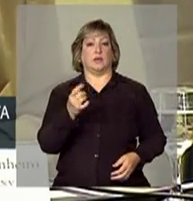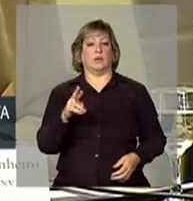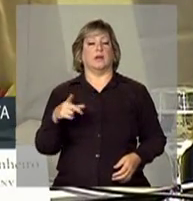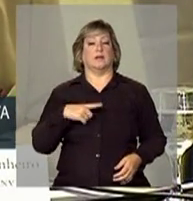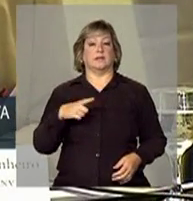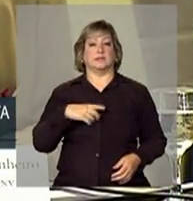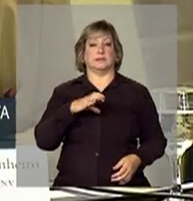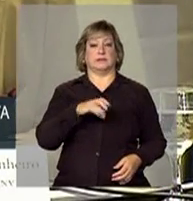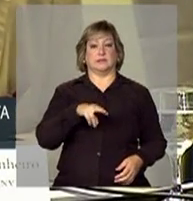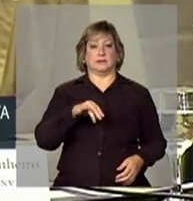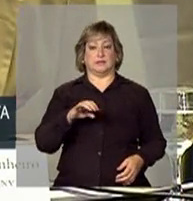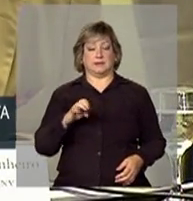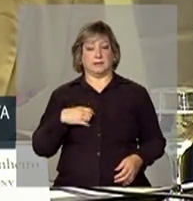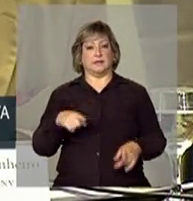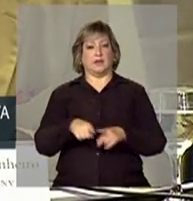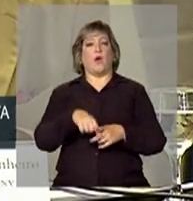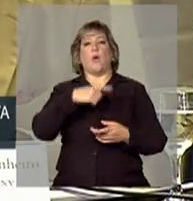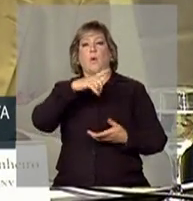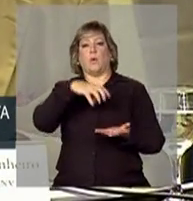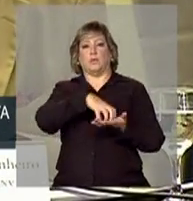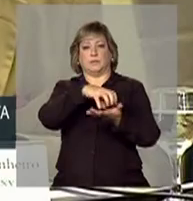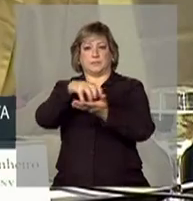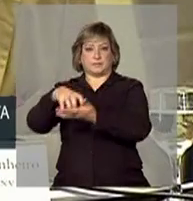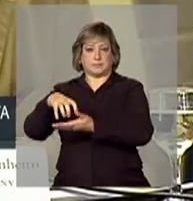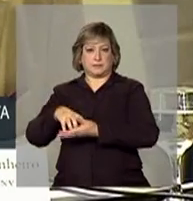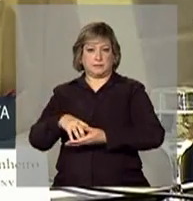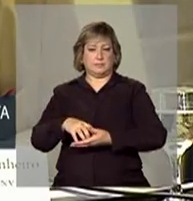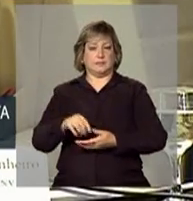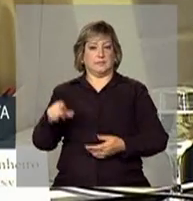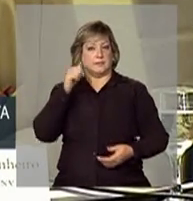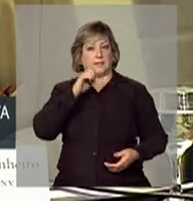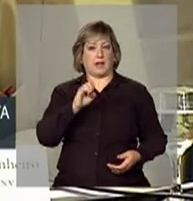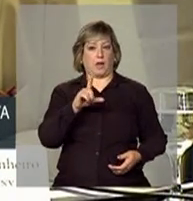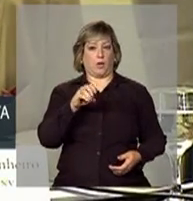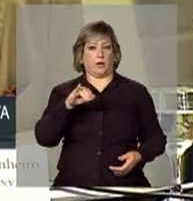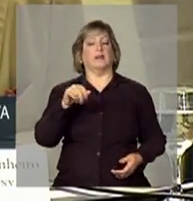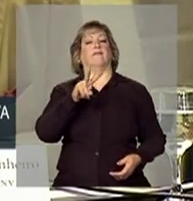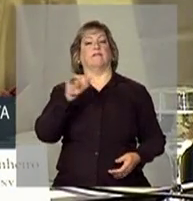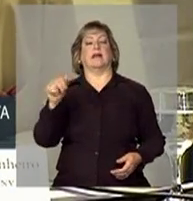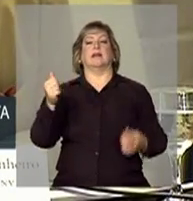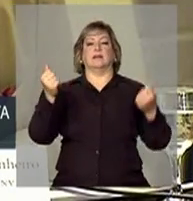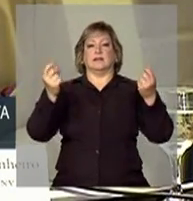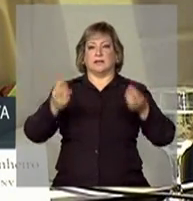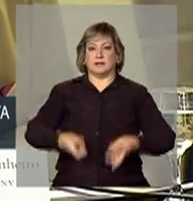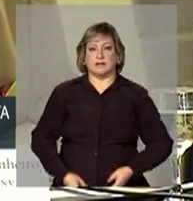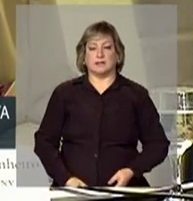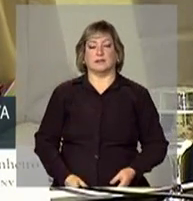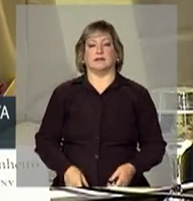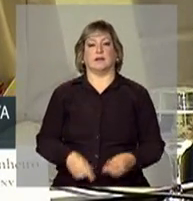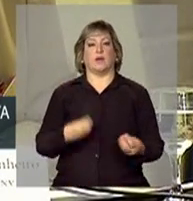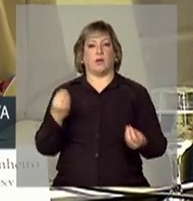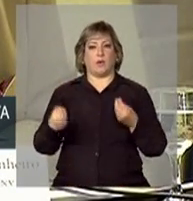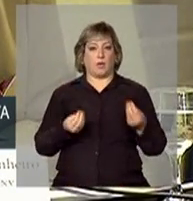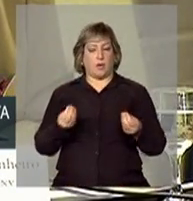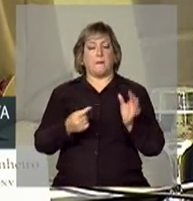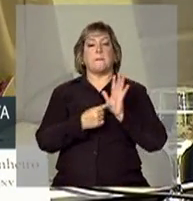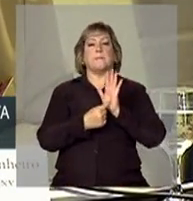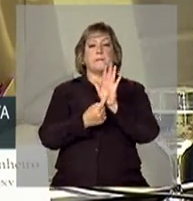o CNMAR, o CISA e os operativos dos DOI-COD. Heloísa vai dar uma impressão,